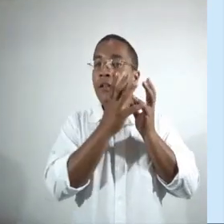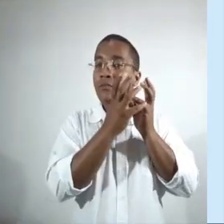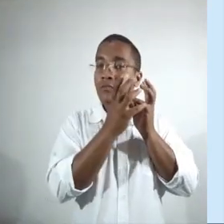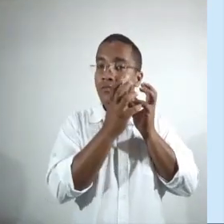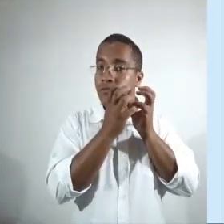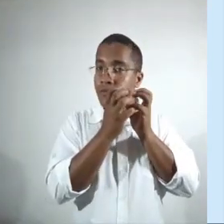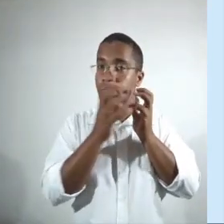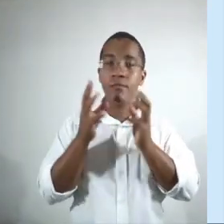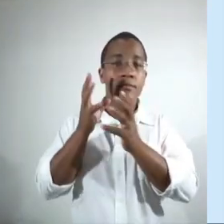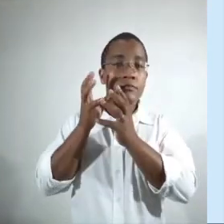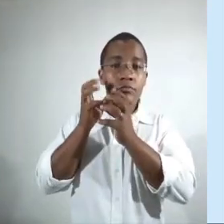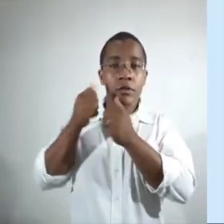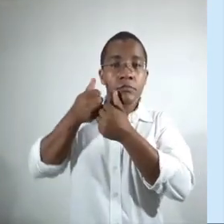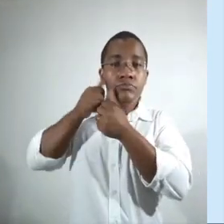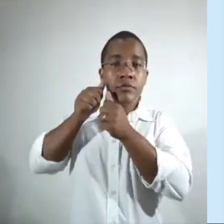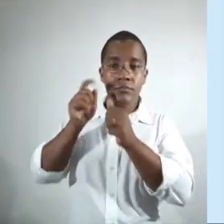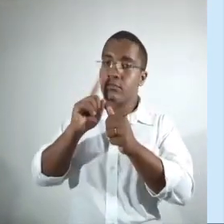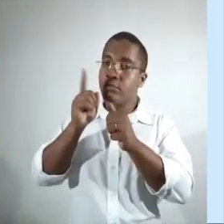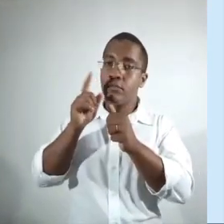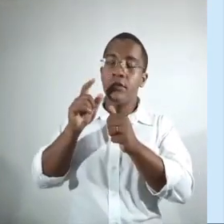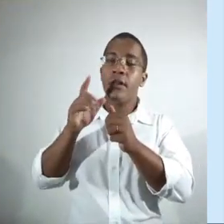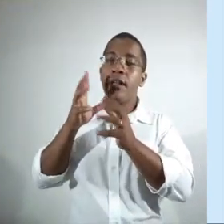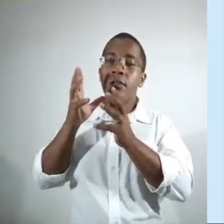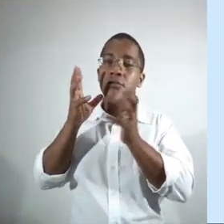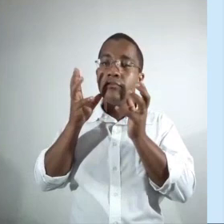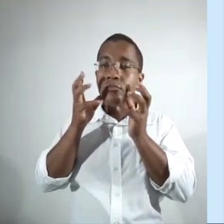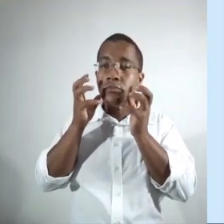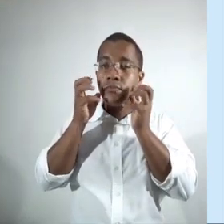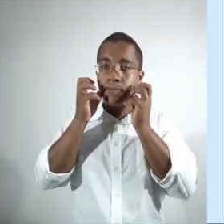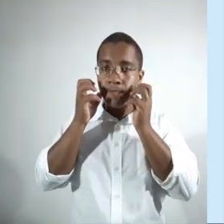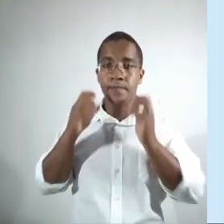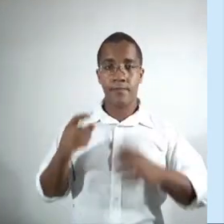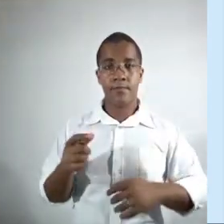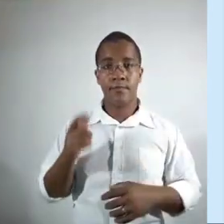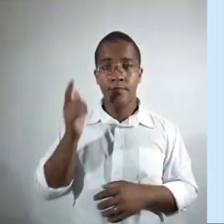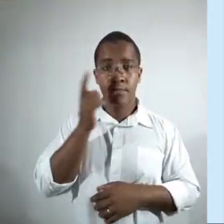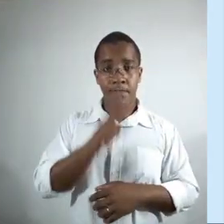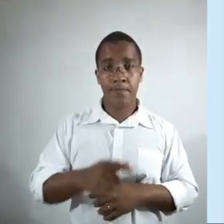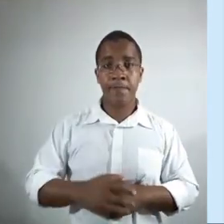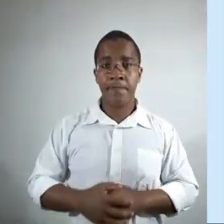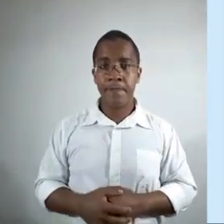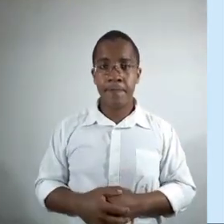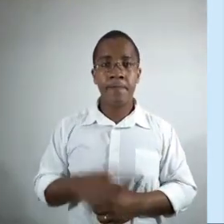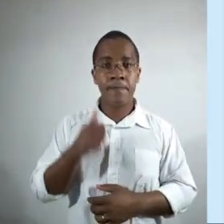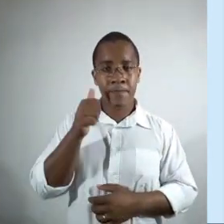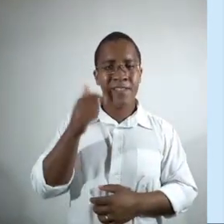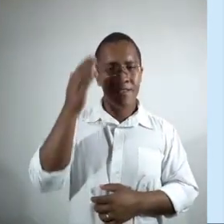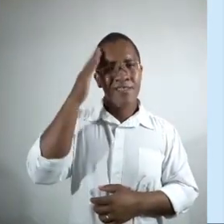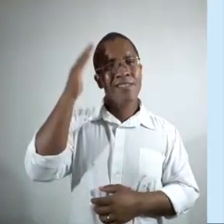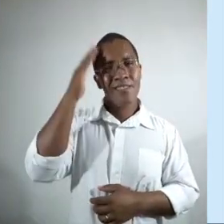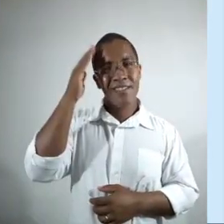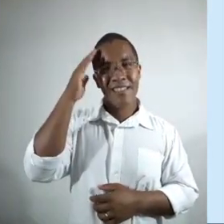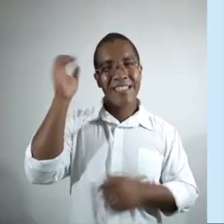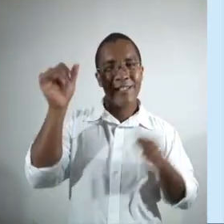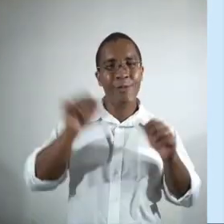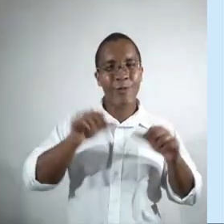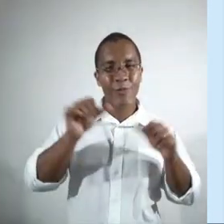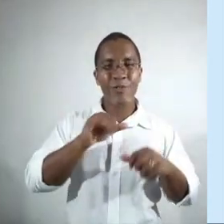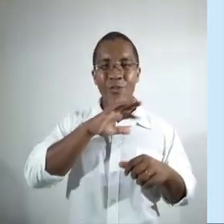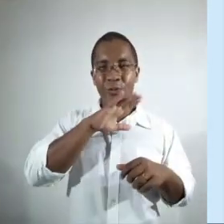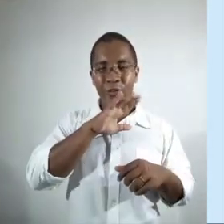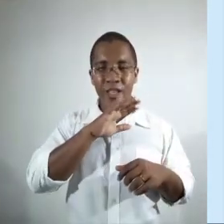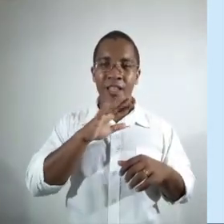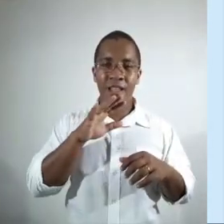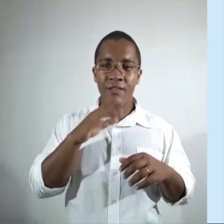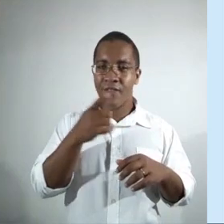secar a espinha, não remover. Secar, diminuir, né, a incidência, a quantidade de espinhas. Eu sei que incomoda, todo mundo